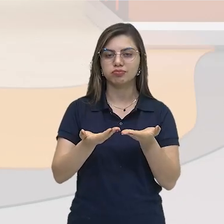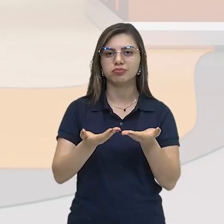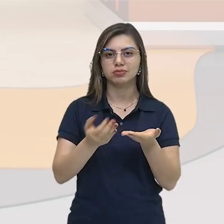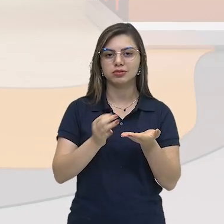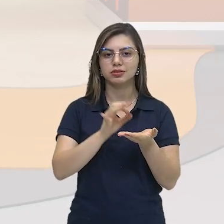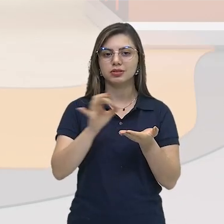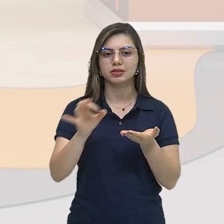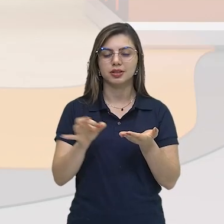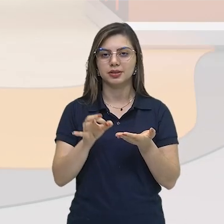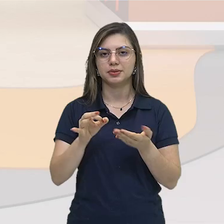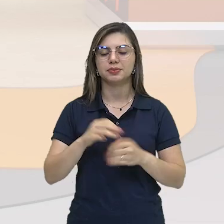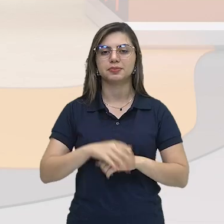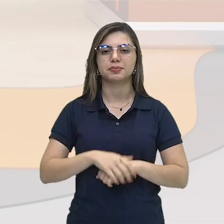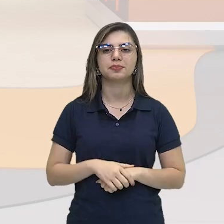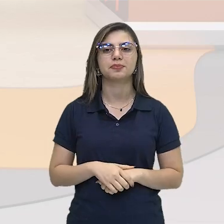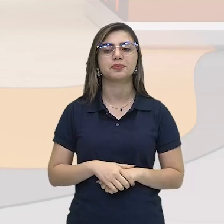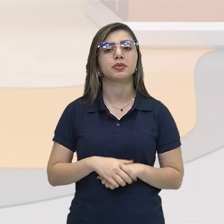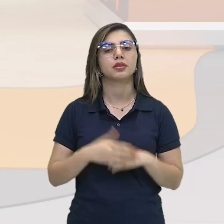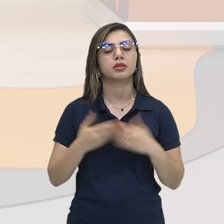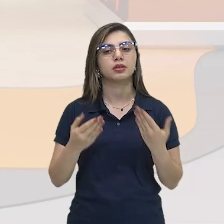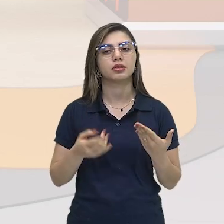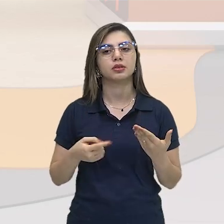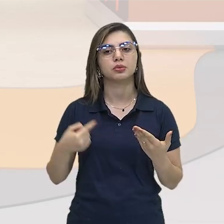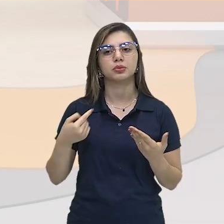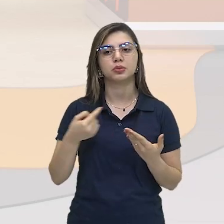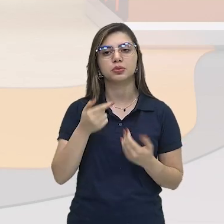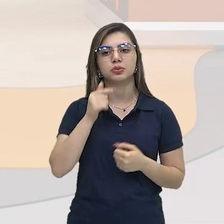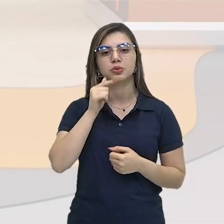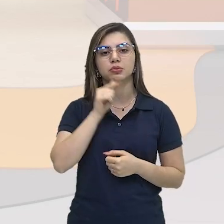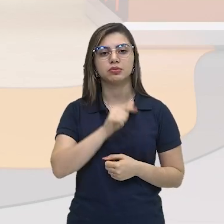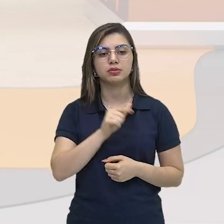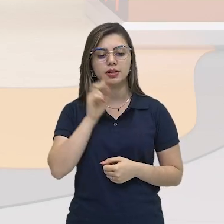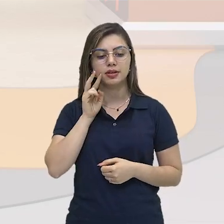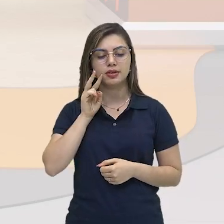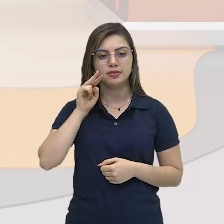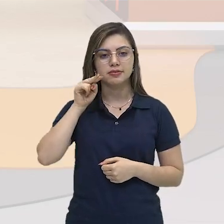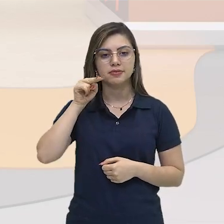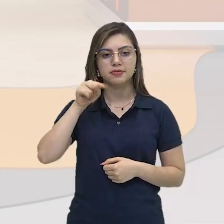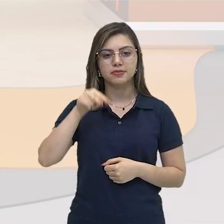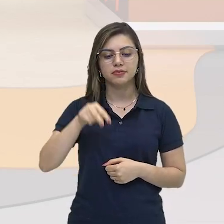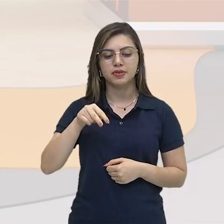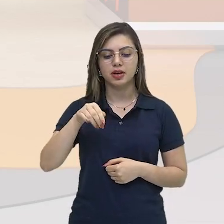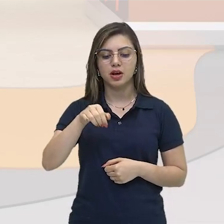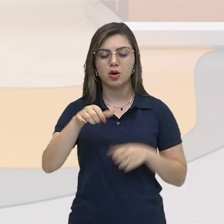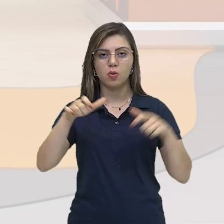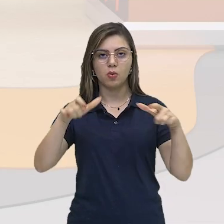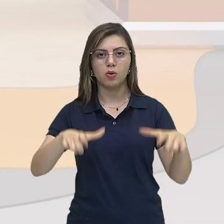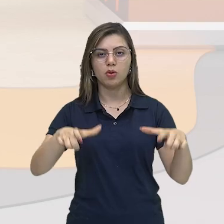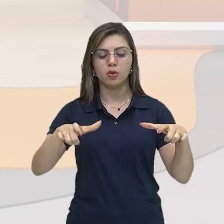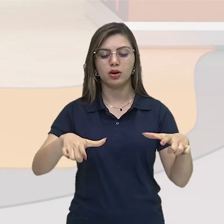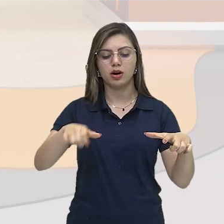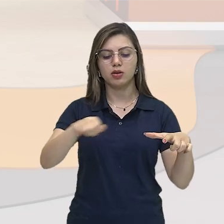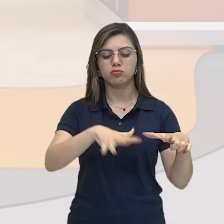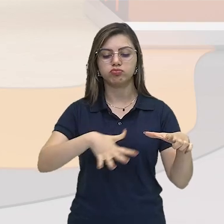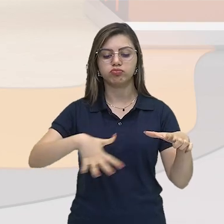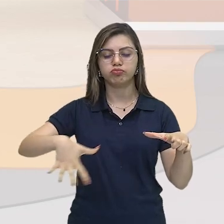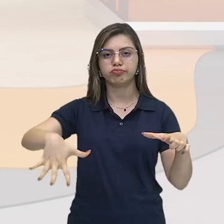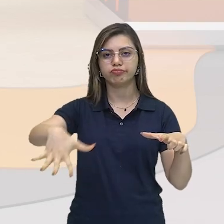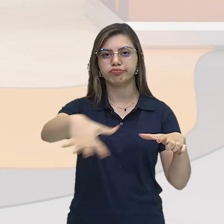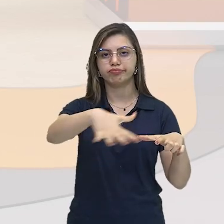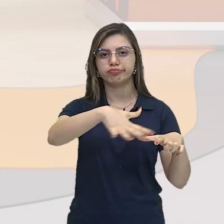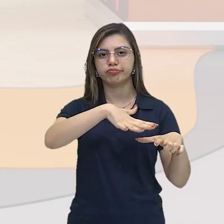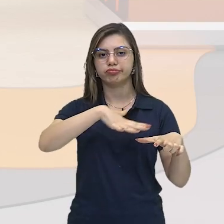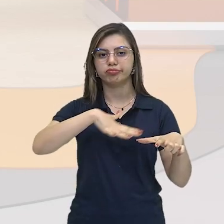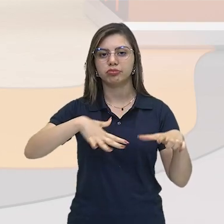plana. Isso porque, para a gente conseguir visualizar o nosso território, a nossa superfície